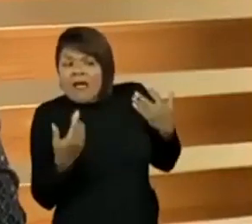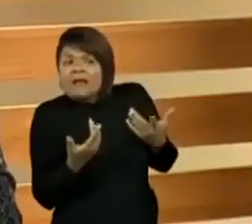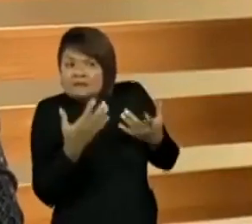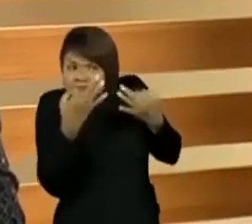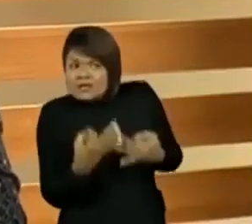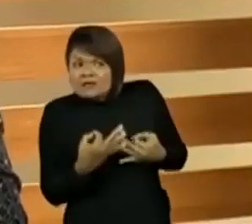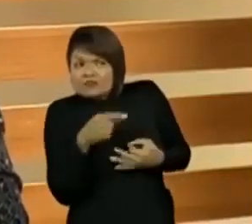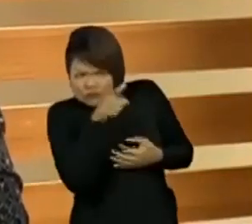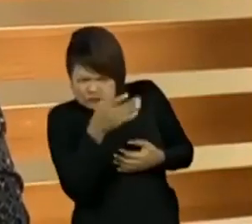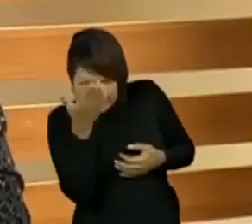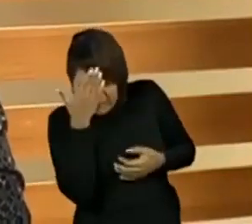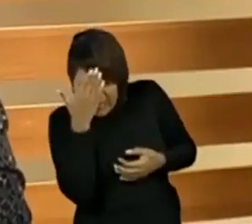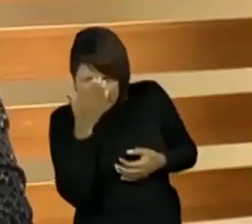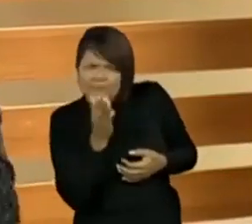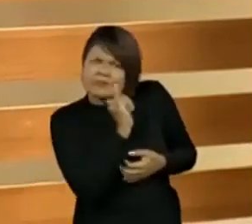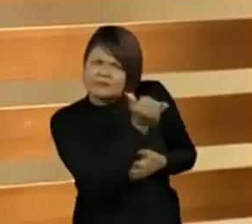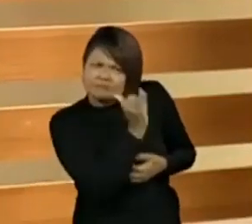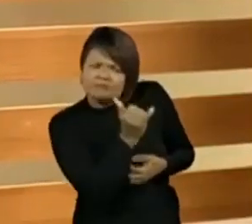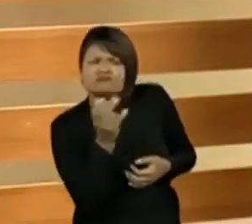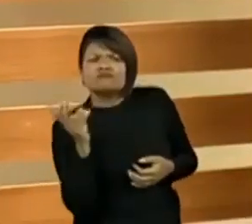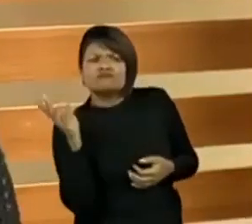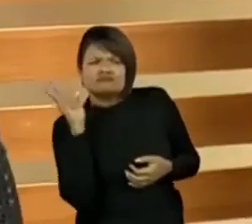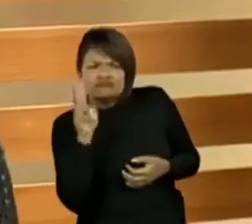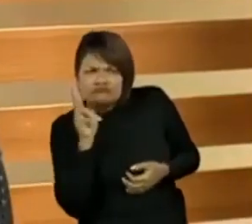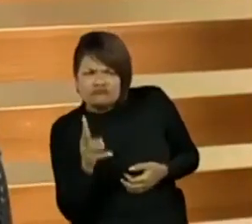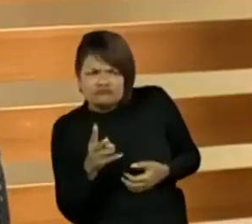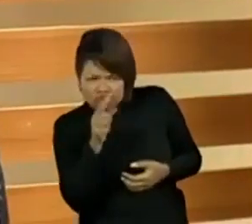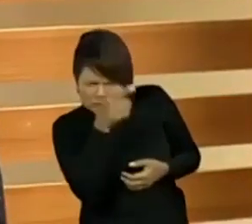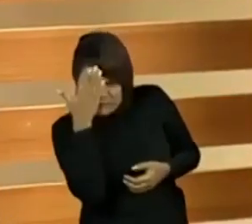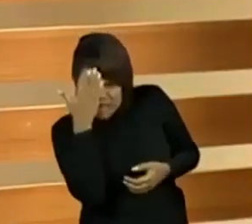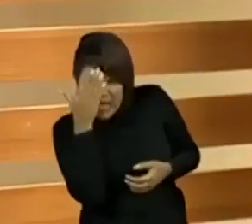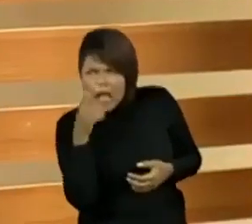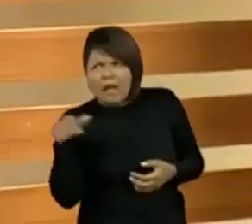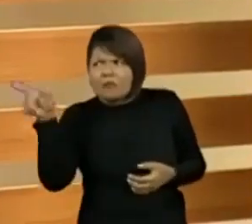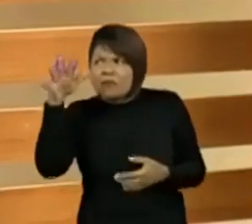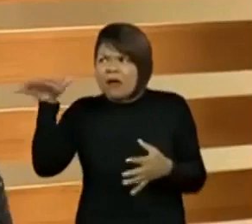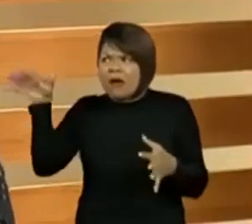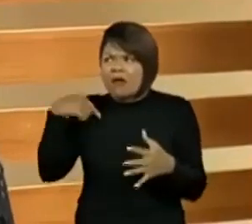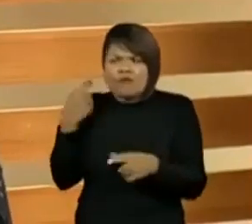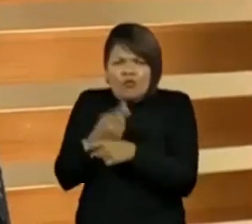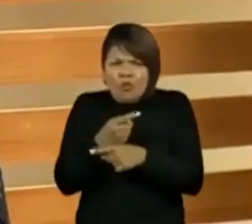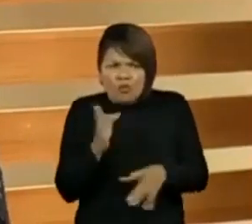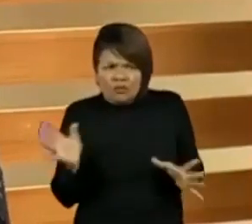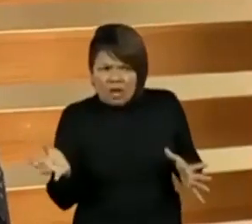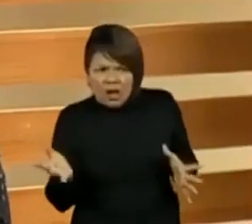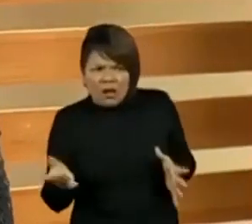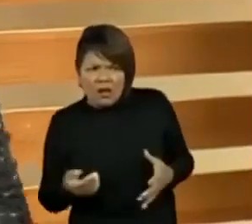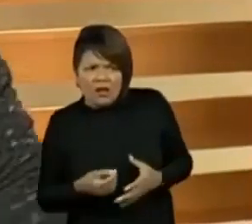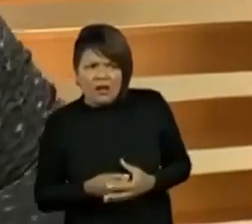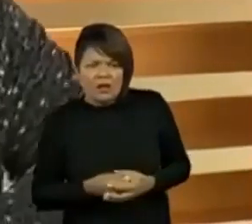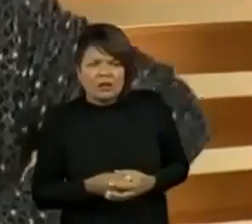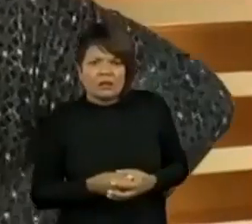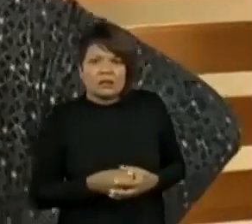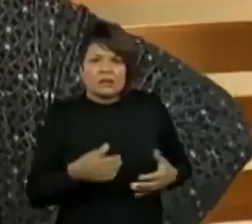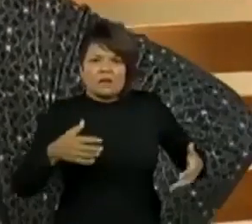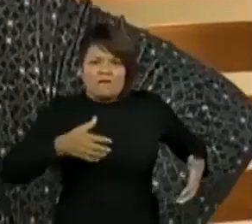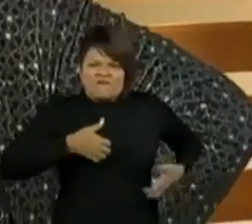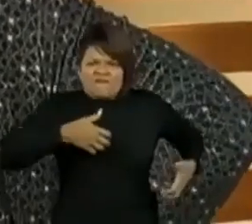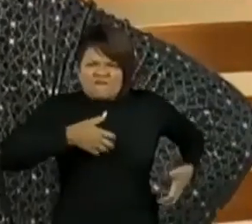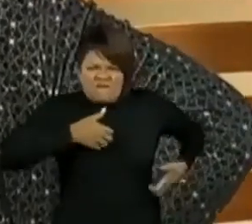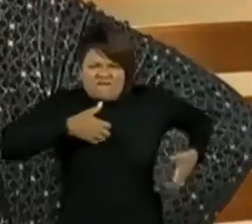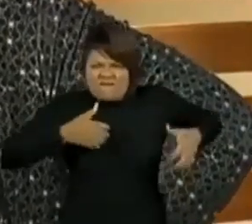contar histórias para eles. Você sabe onde estão as histórias? Onde eu posso encontrá-las? A